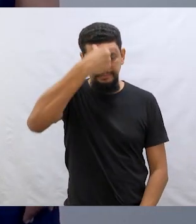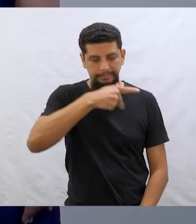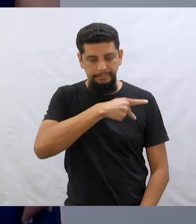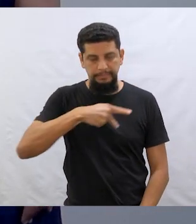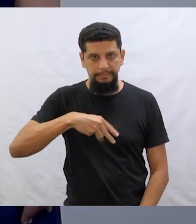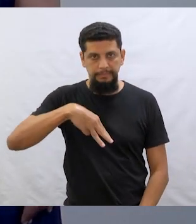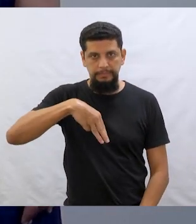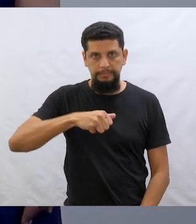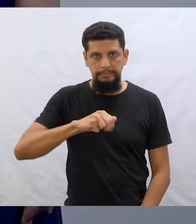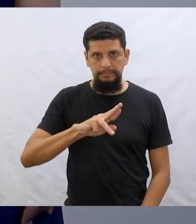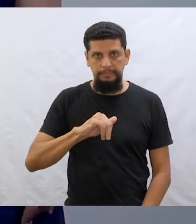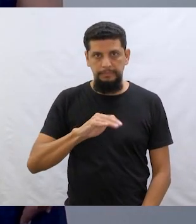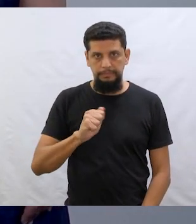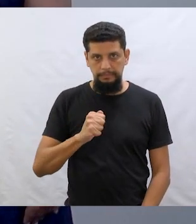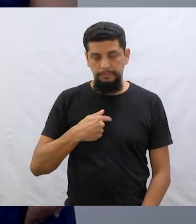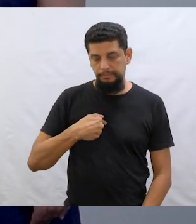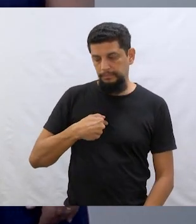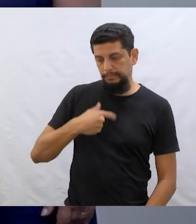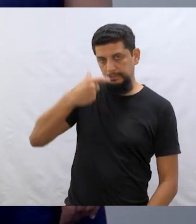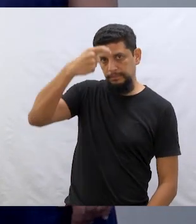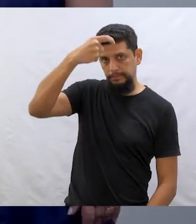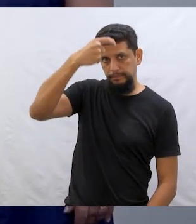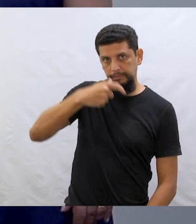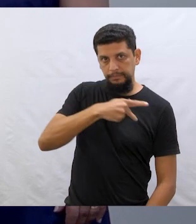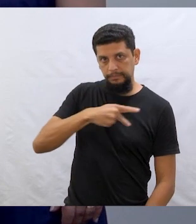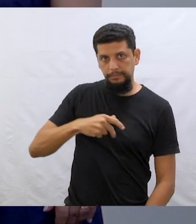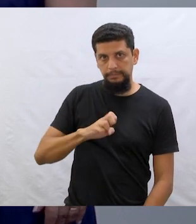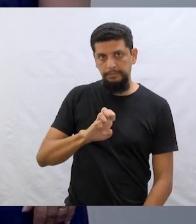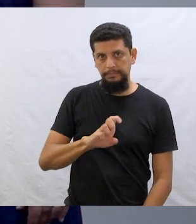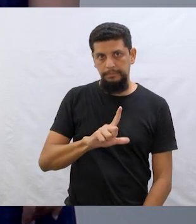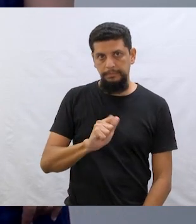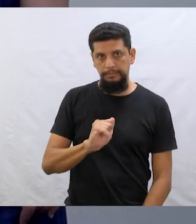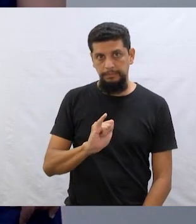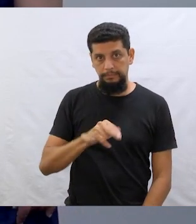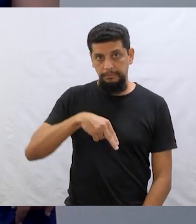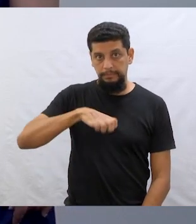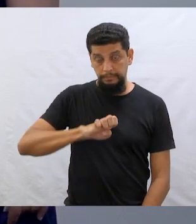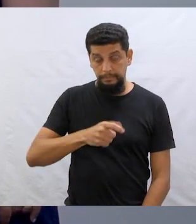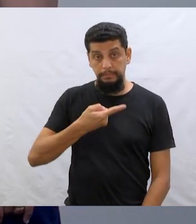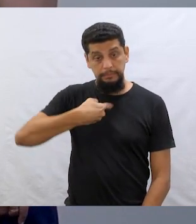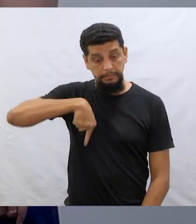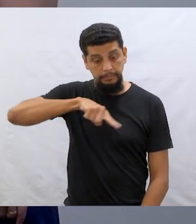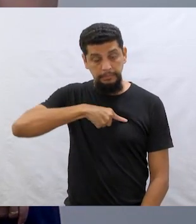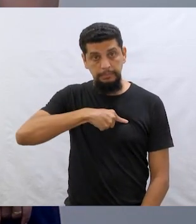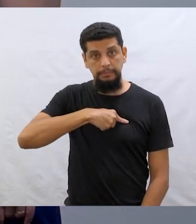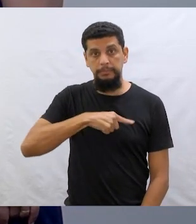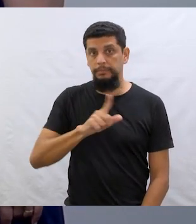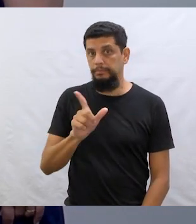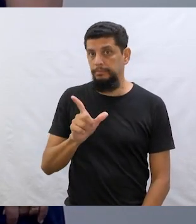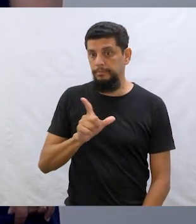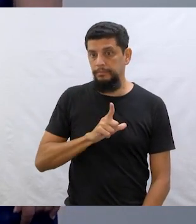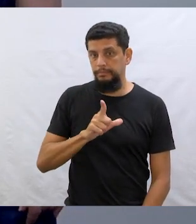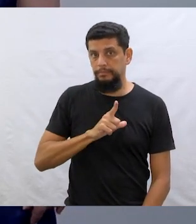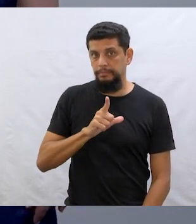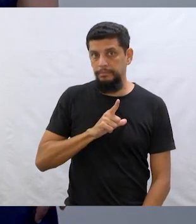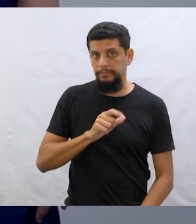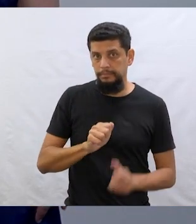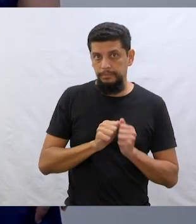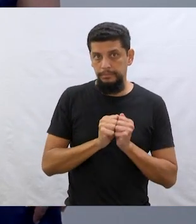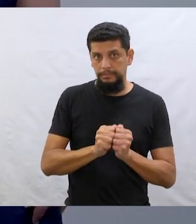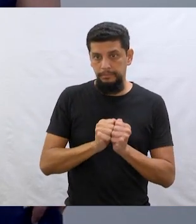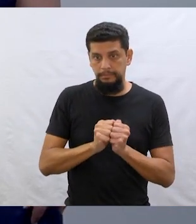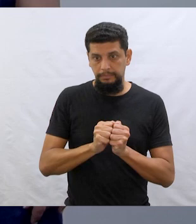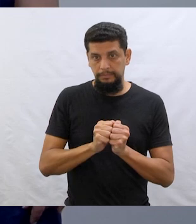a professora Maria Cristina. E eu sou a professora Elaine. E nós teremos, então, a